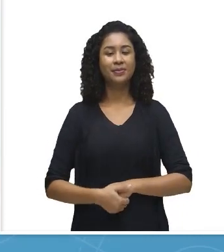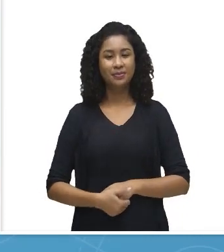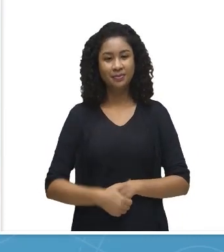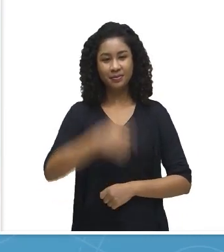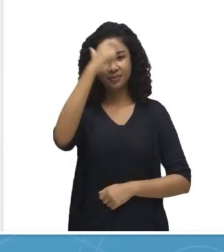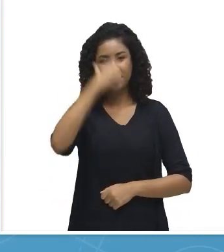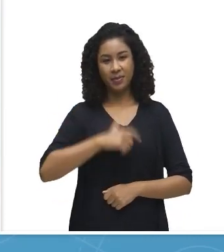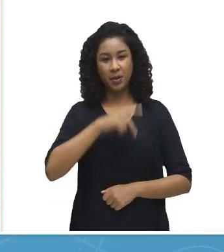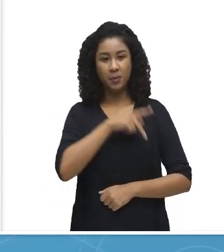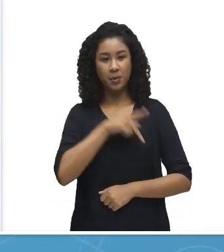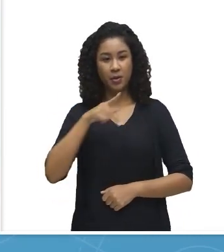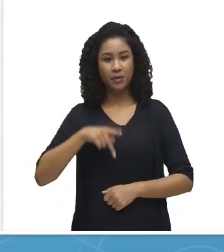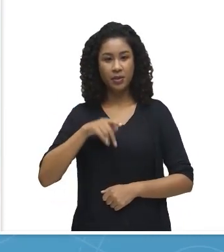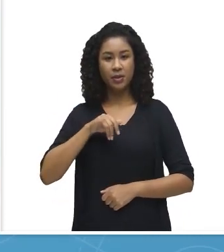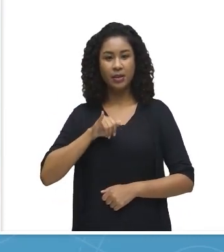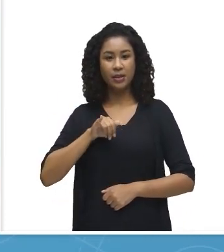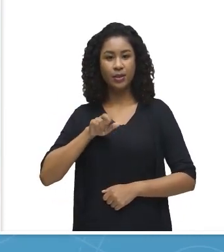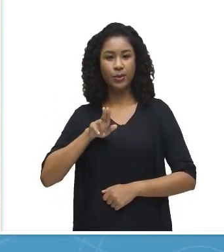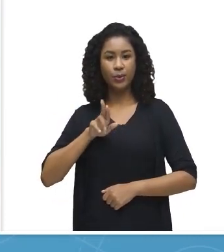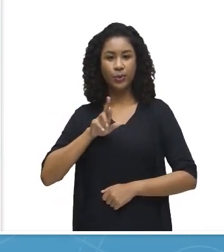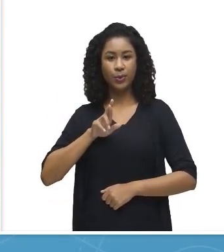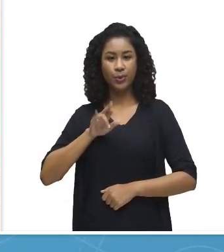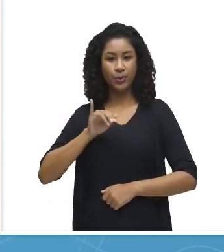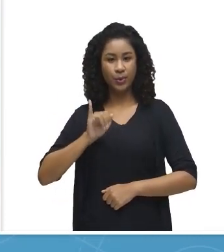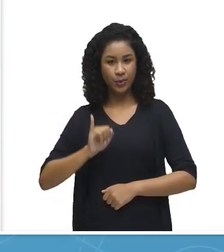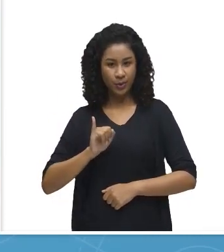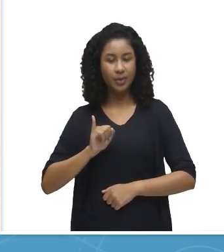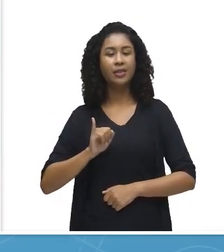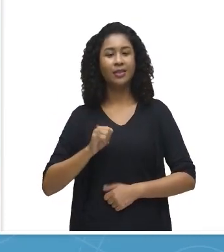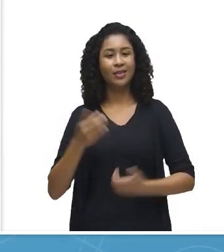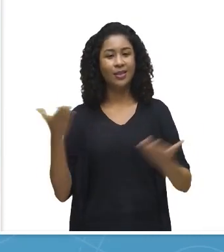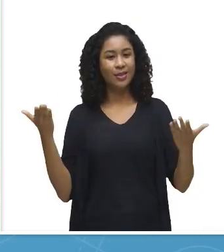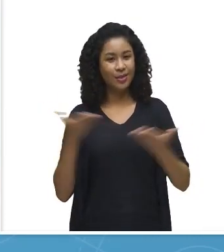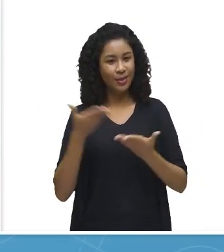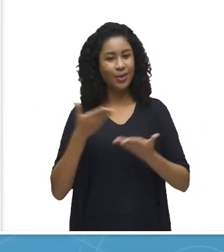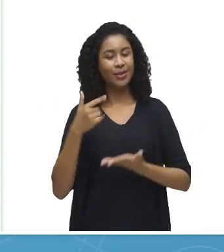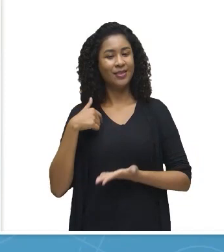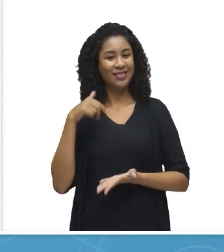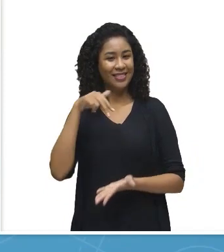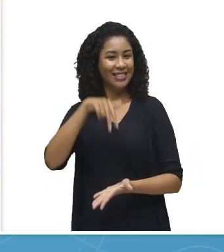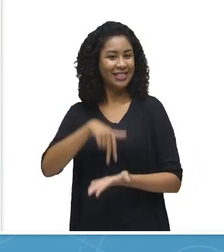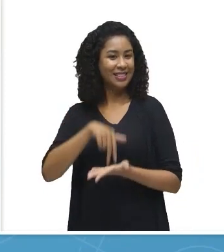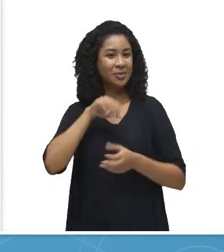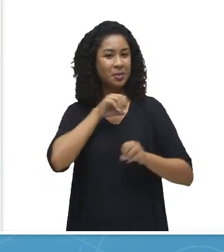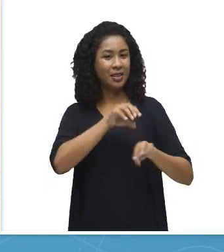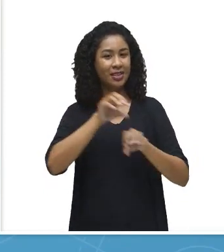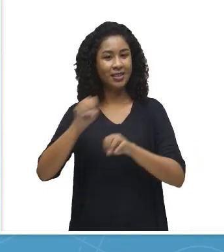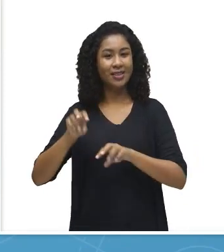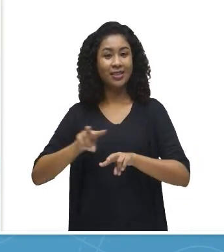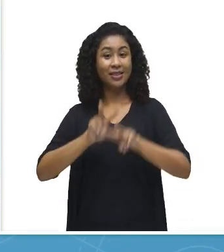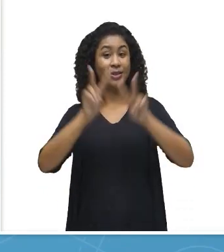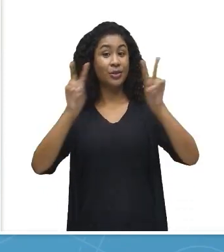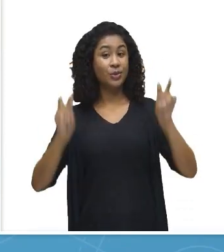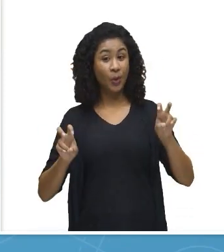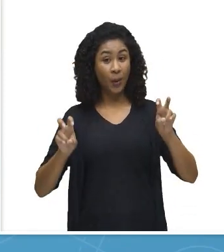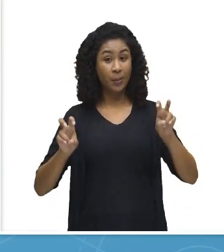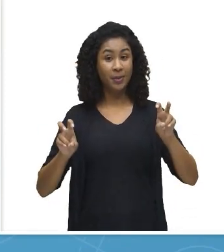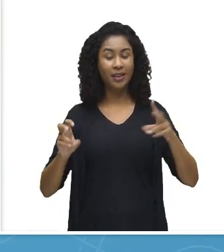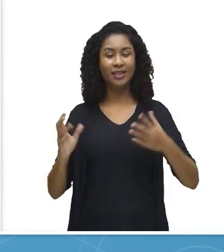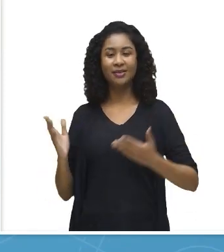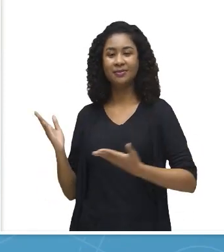sou o professor Yuri Lima e irei acompanhar você ao longo desta aula com o seguinte tema, presta atenção,